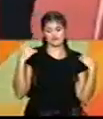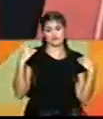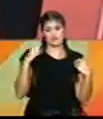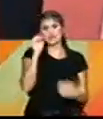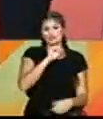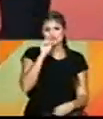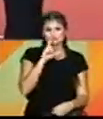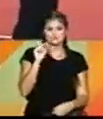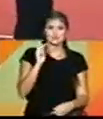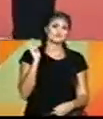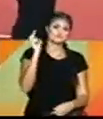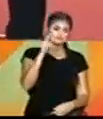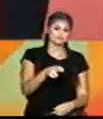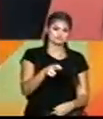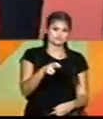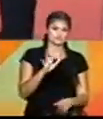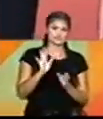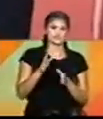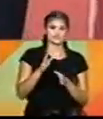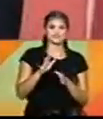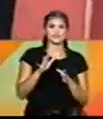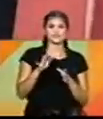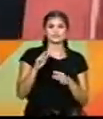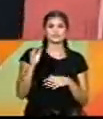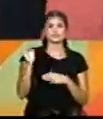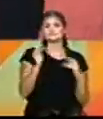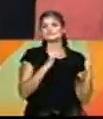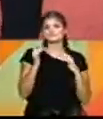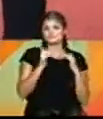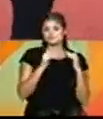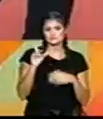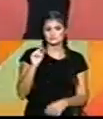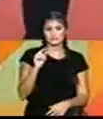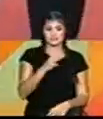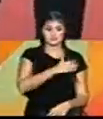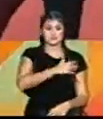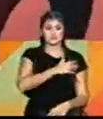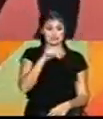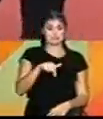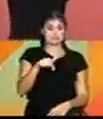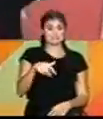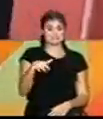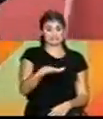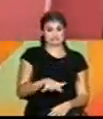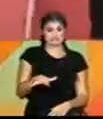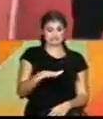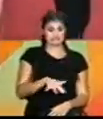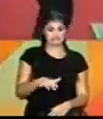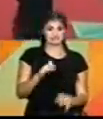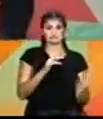concertos. Certo, vão a concertos, já foram ver um jogo do Vitória Sport Clube, que é uma paixão aqui da região. Foram ver um